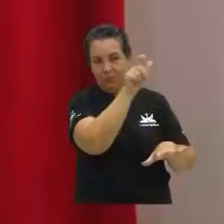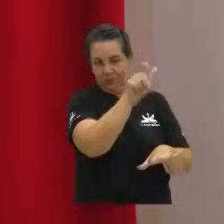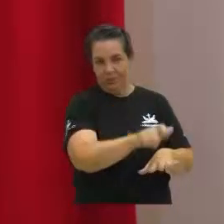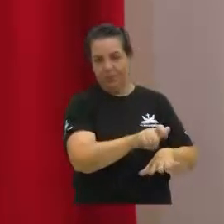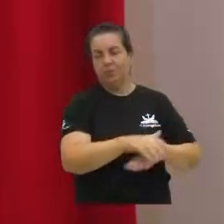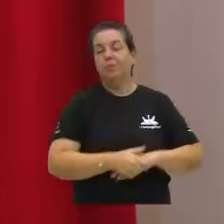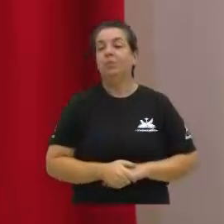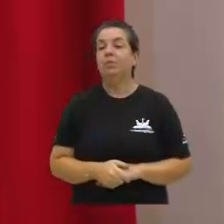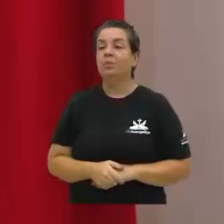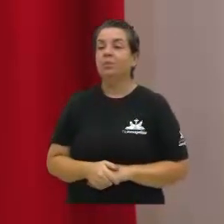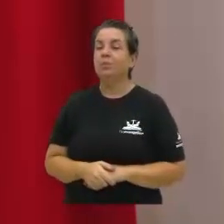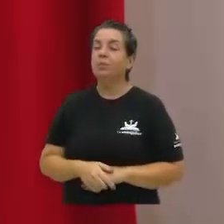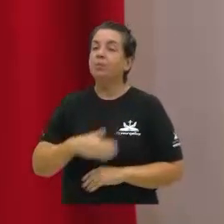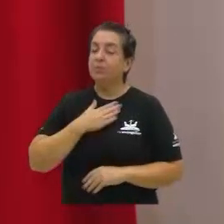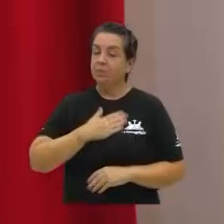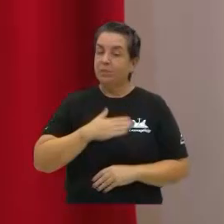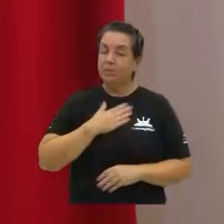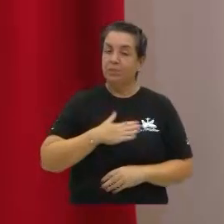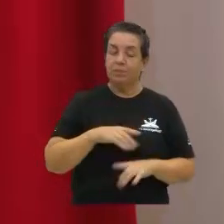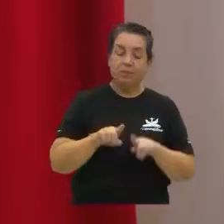Queridos irmãos e irmãs,